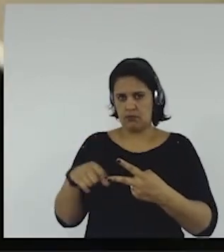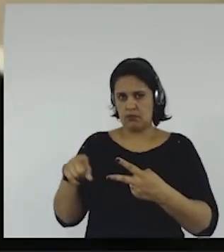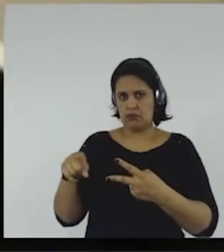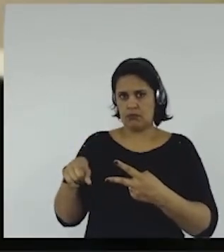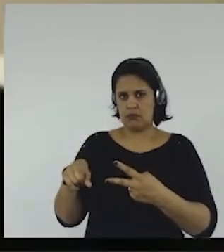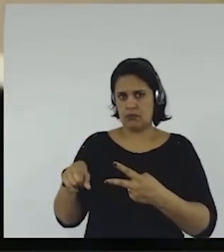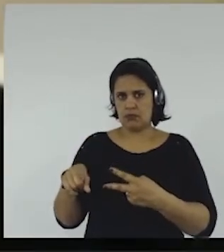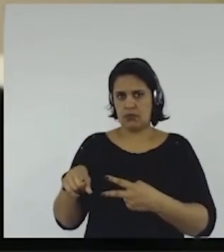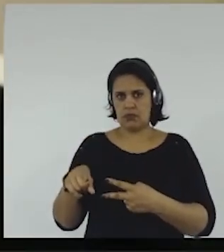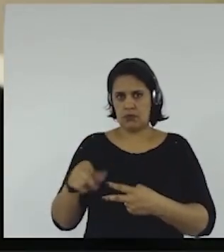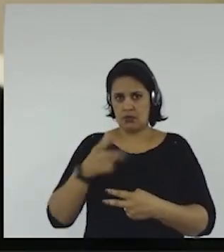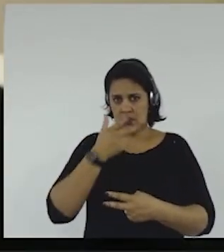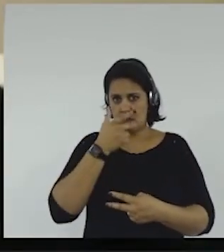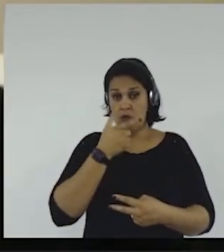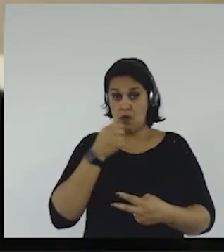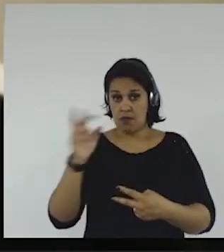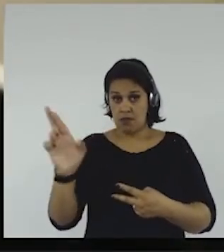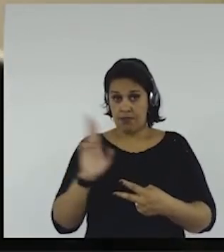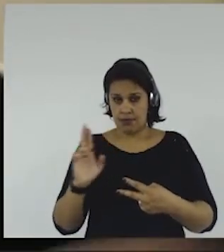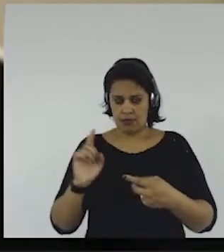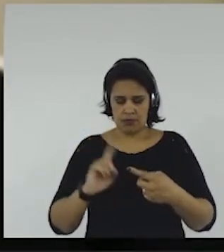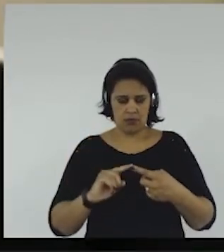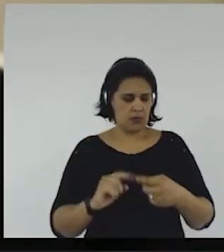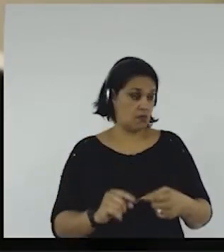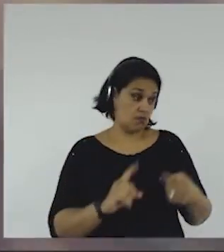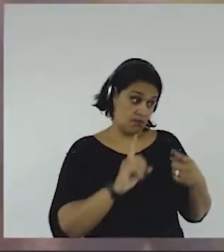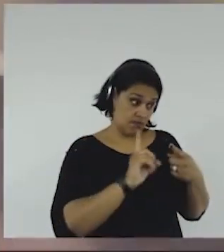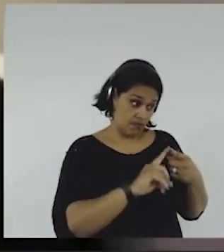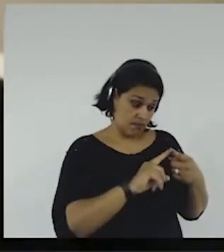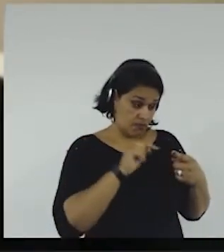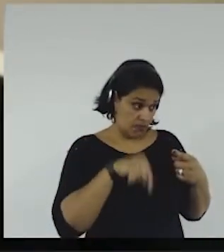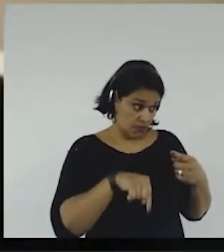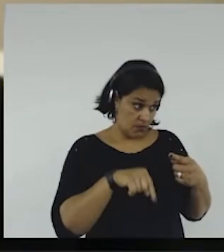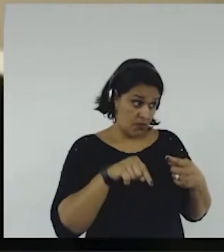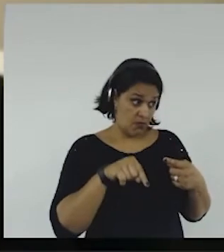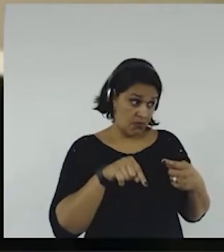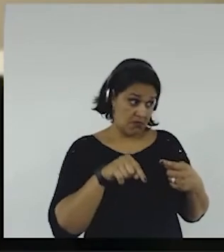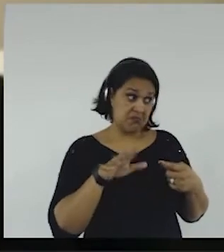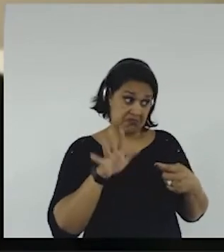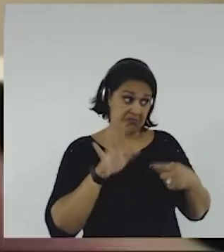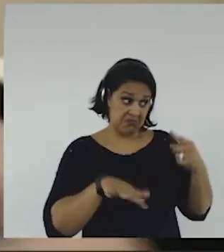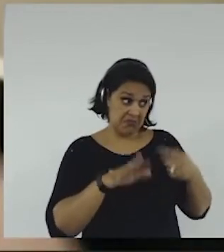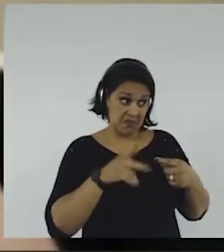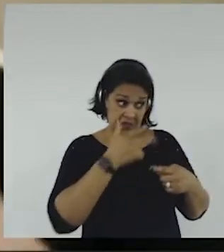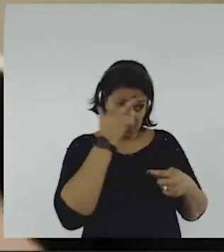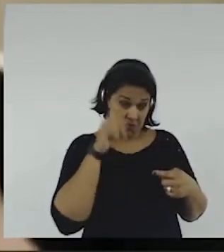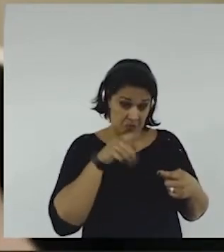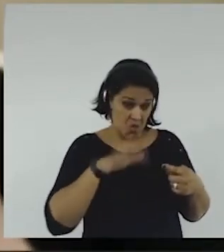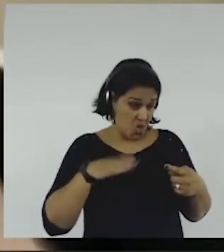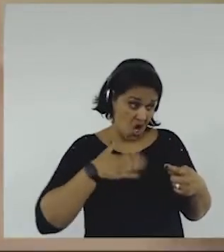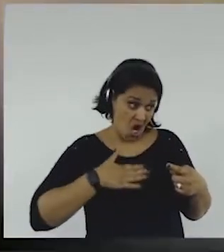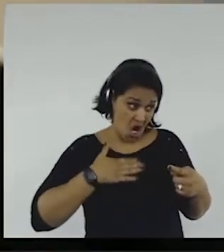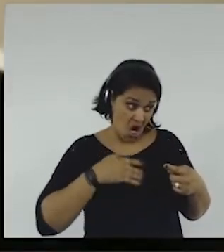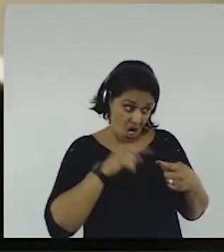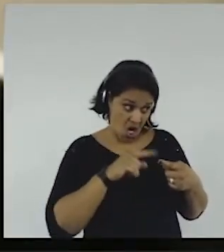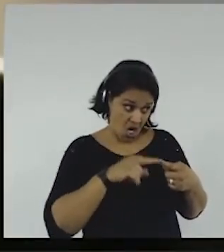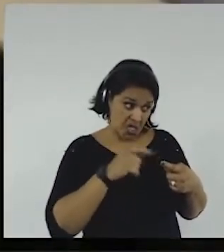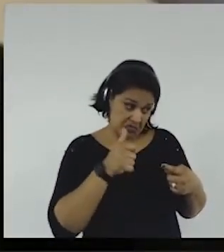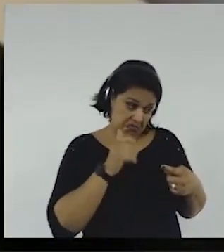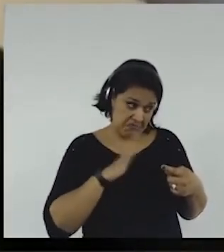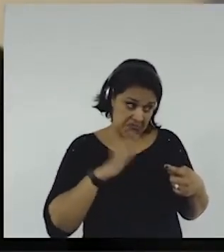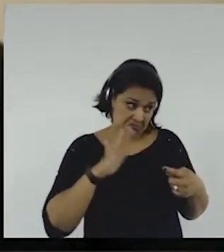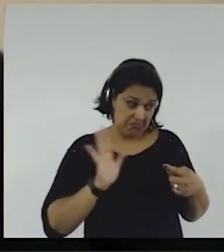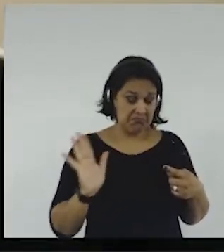Pugliatti era um socialista. Certamente, naquela época, os alunos teriam gosto pelo Pugliatti. Eu leio Pugliatti ainda